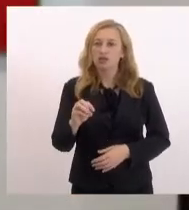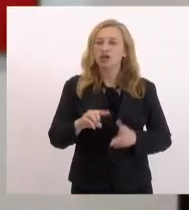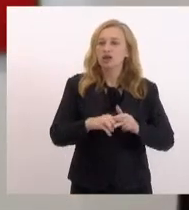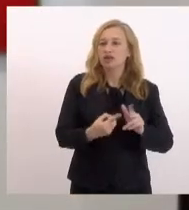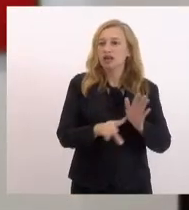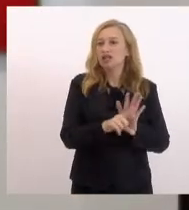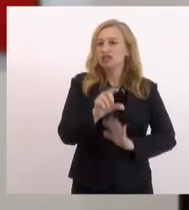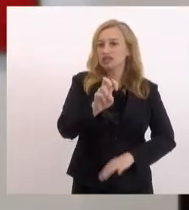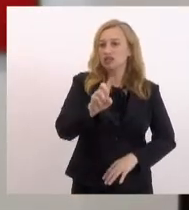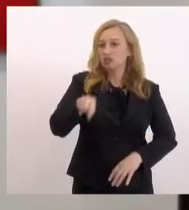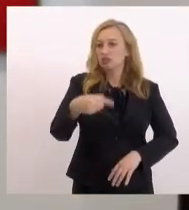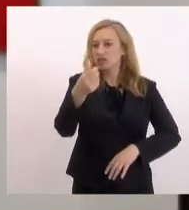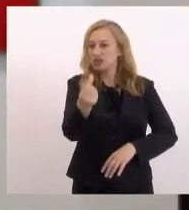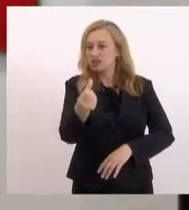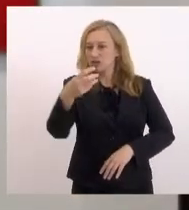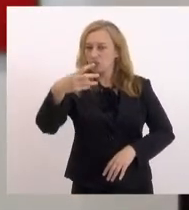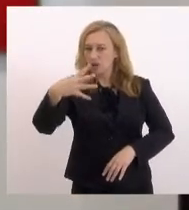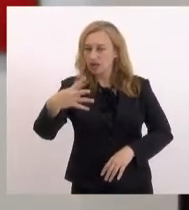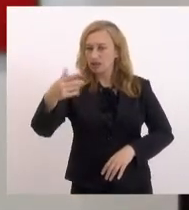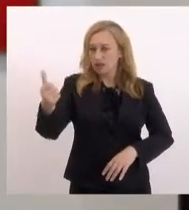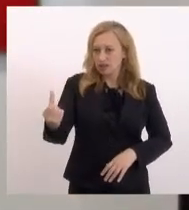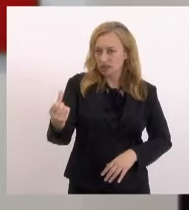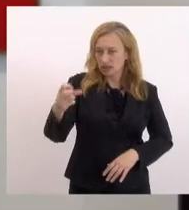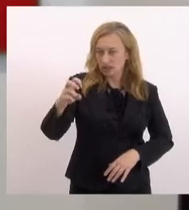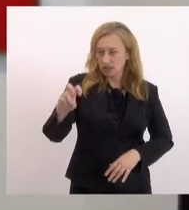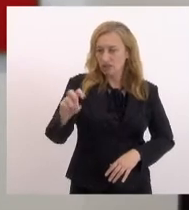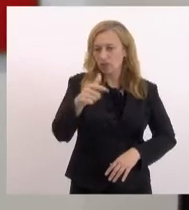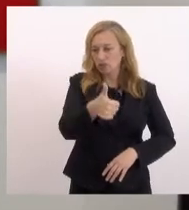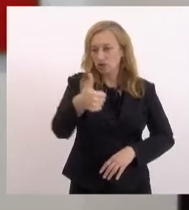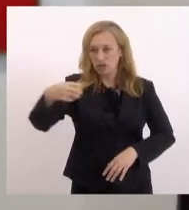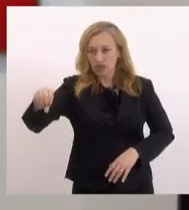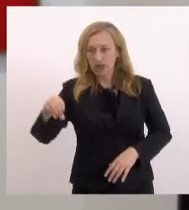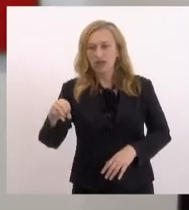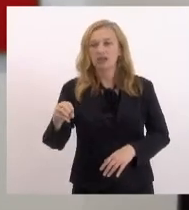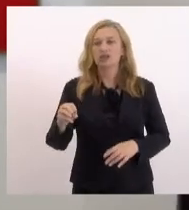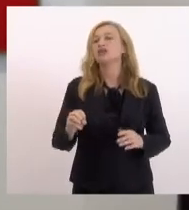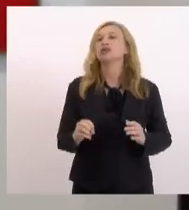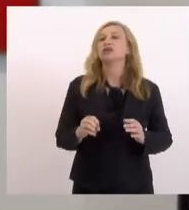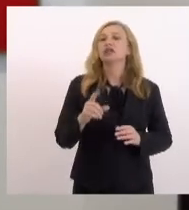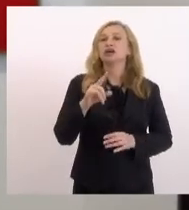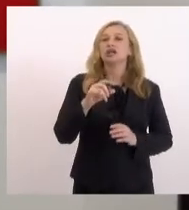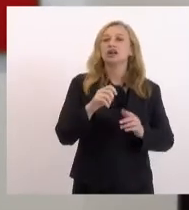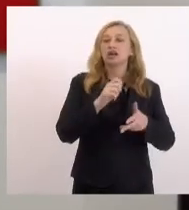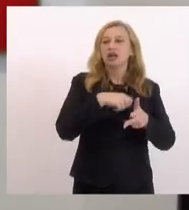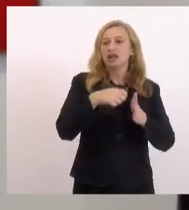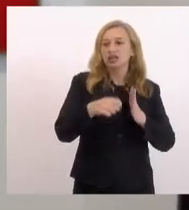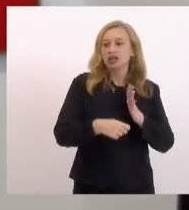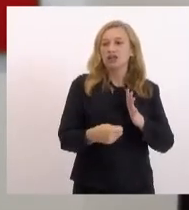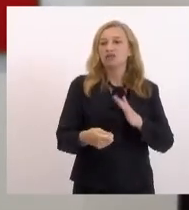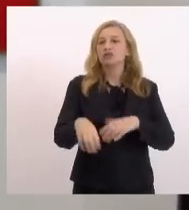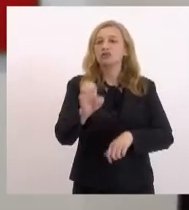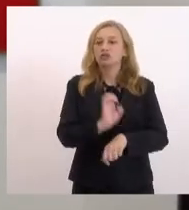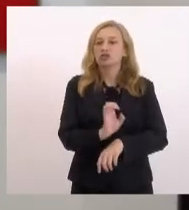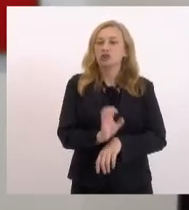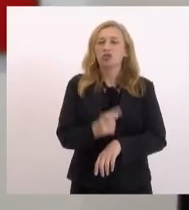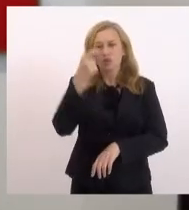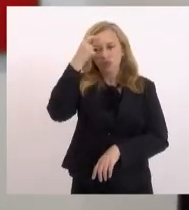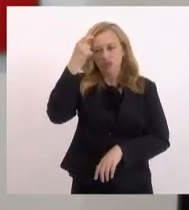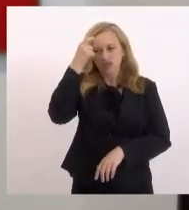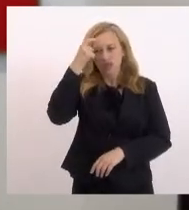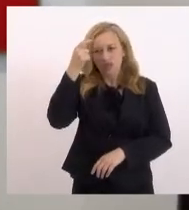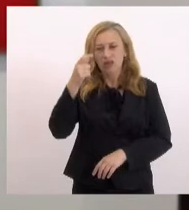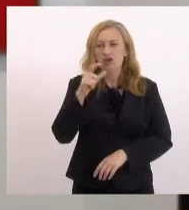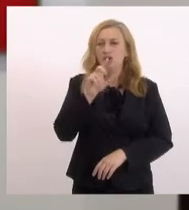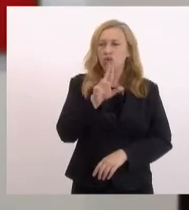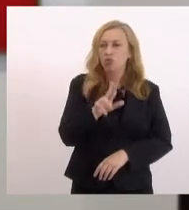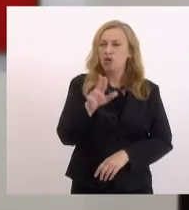a lei 5.645 de 6 de janeiro de 2010, para instituir no calendário oficial do Estado do Rio de Janeiro a Semana Estadual da Conscientização sobre o